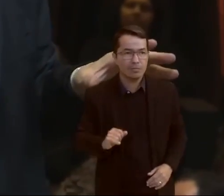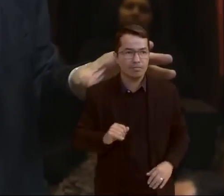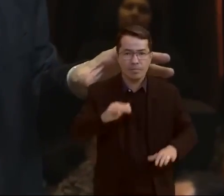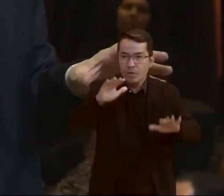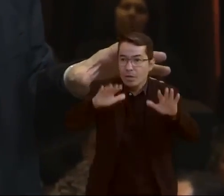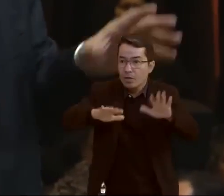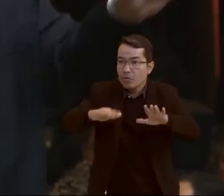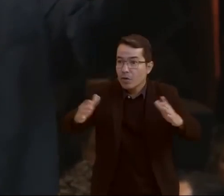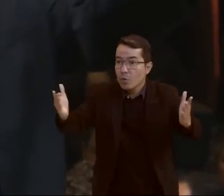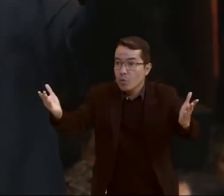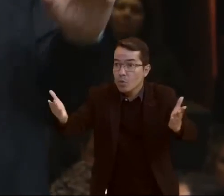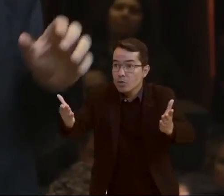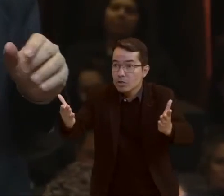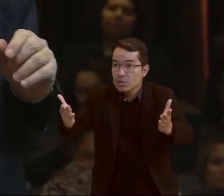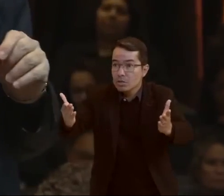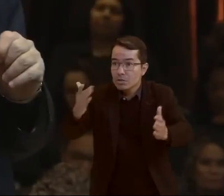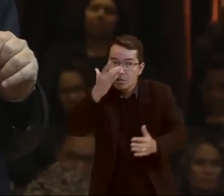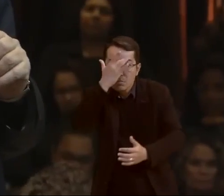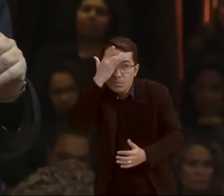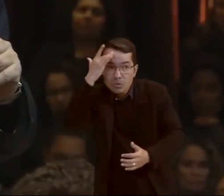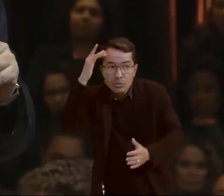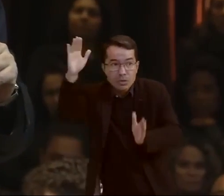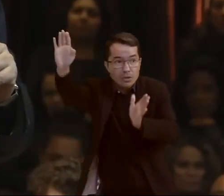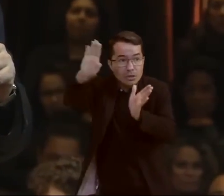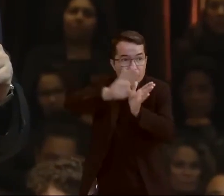culto com decisões para tomar.